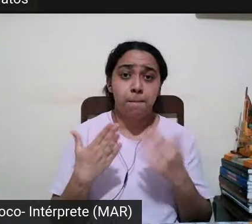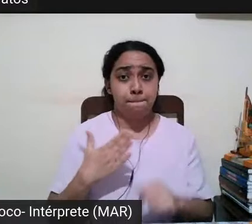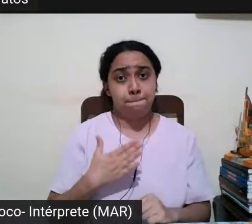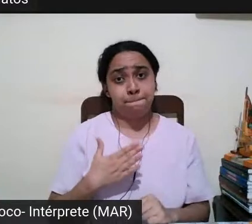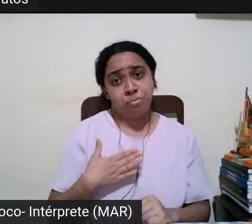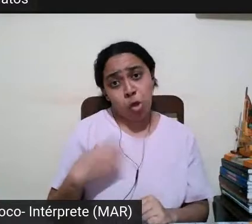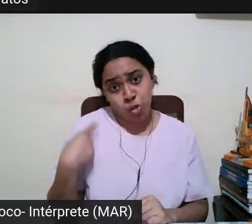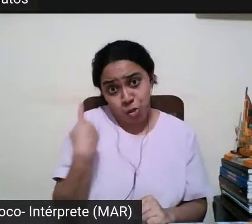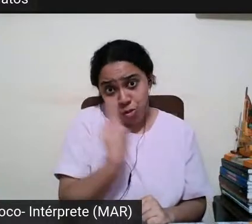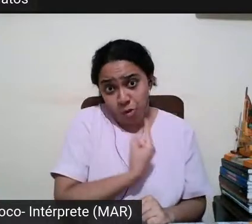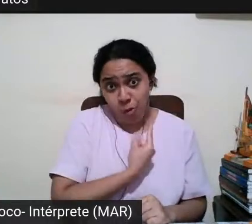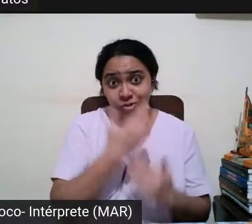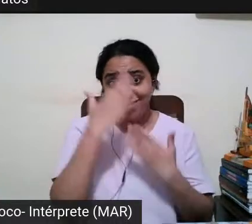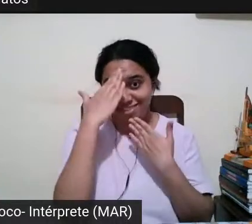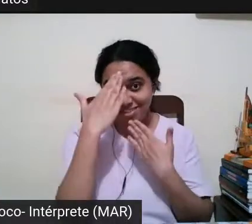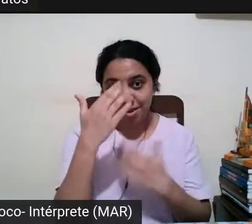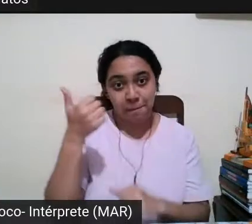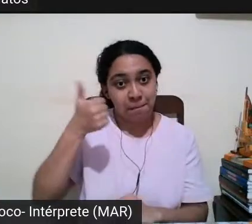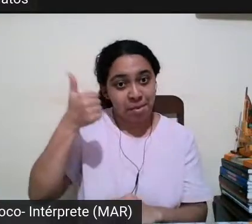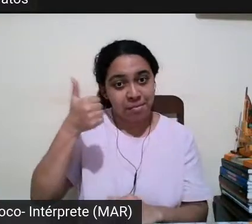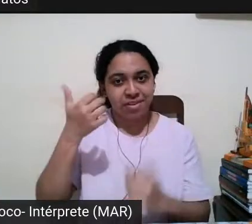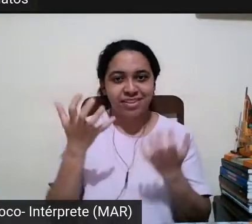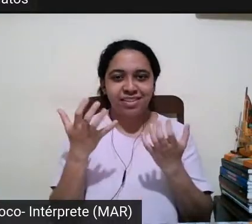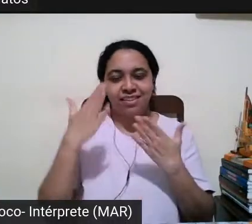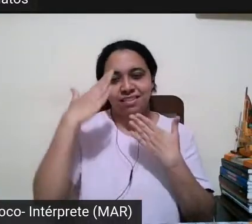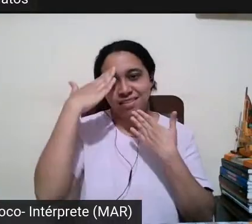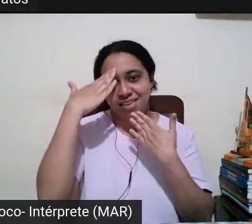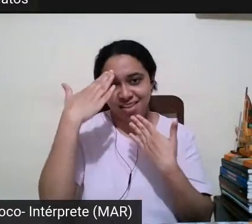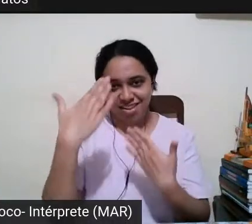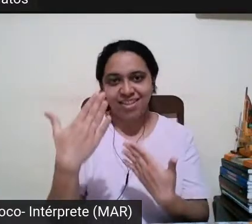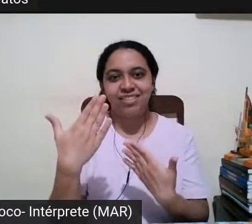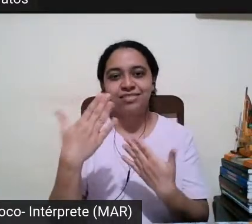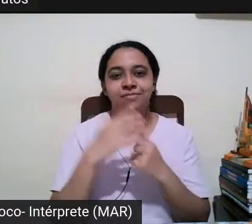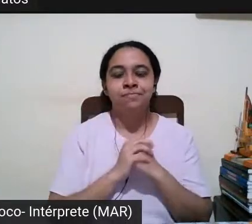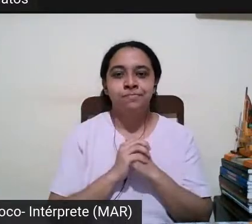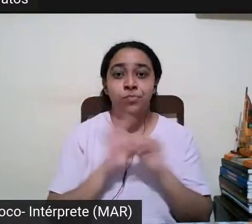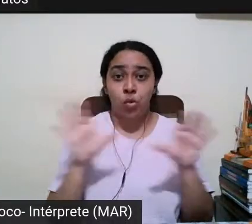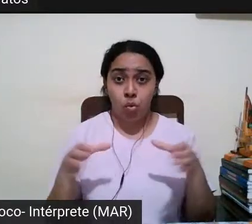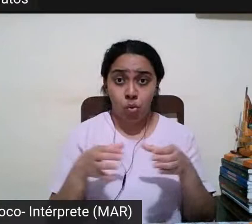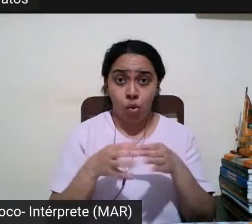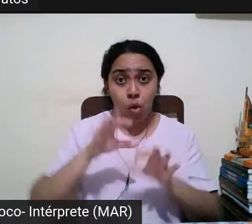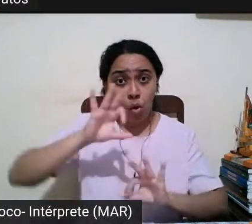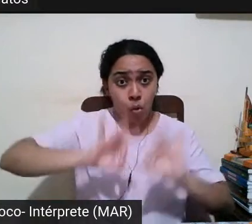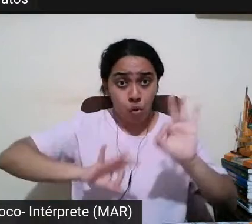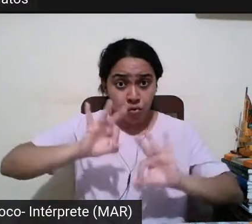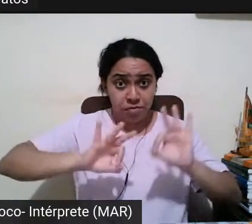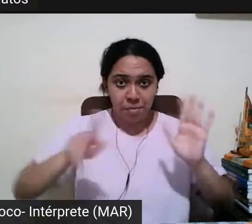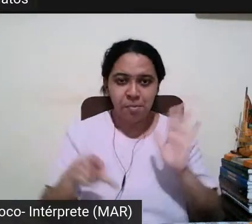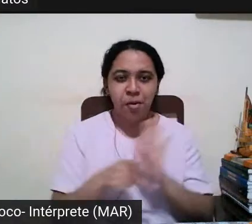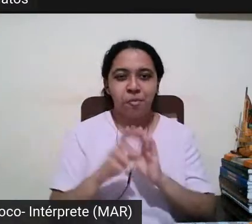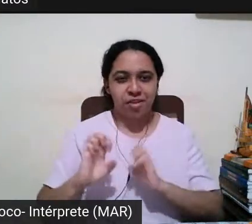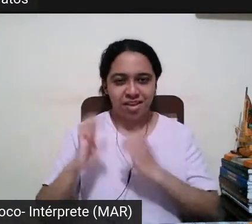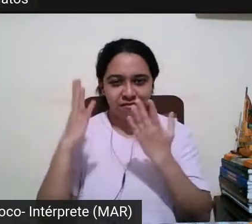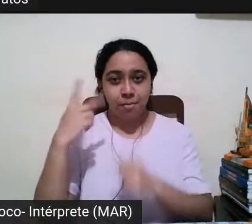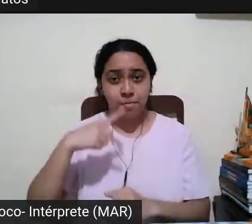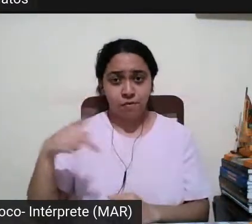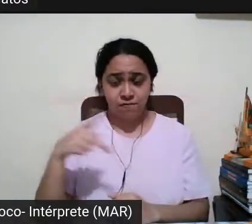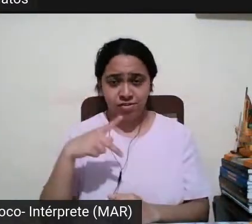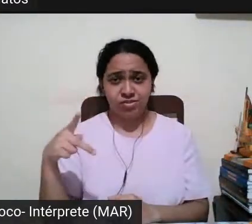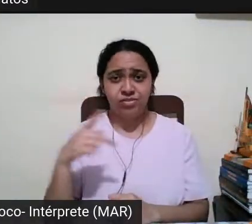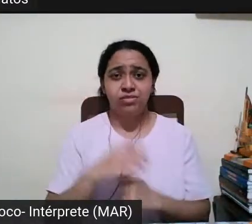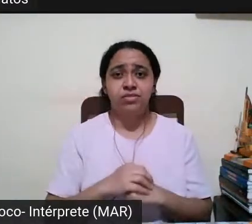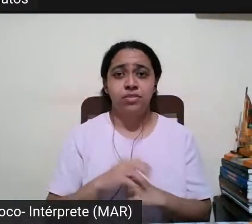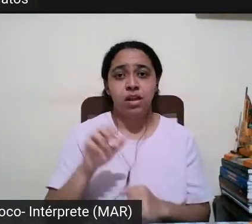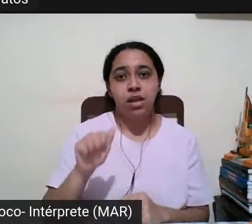nossos agradecimentos primeiramente eu gostaria de agradecer a comissão organizadora desse evento as professoras